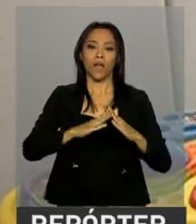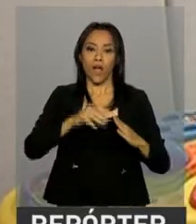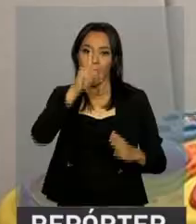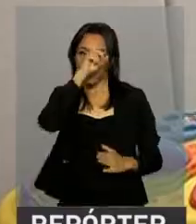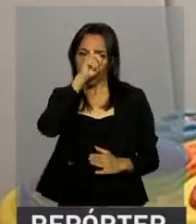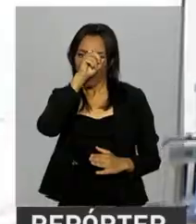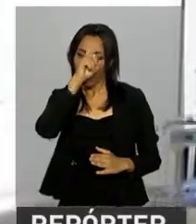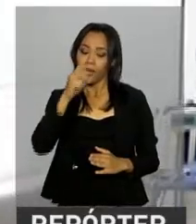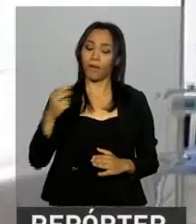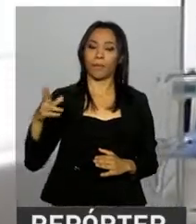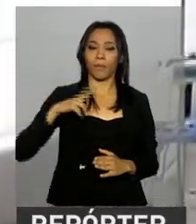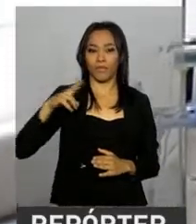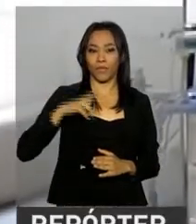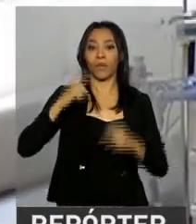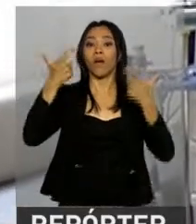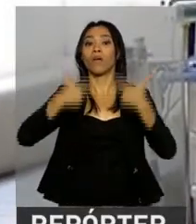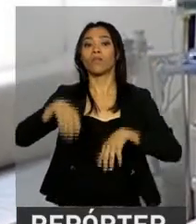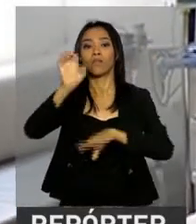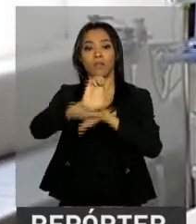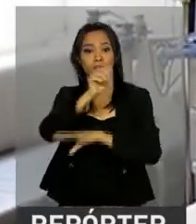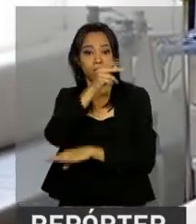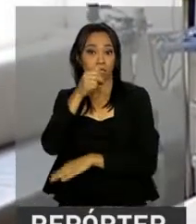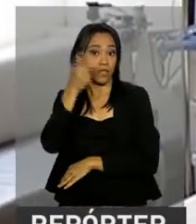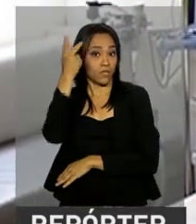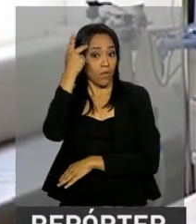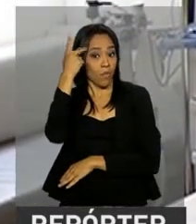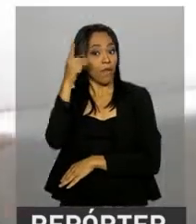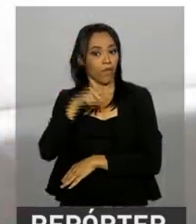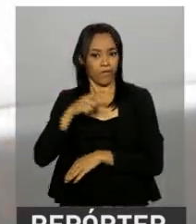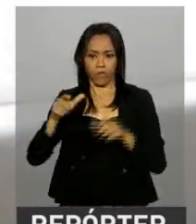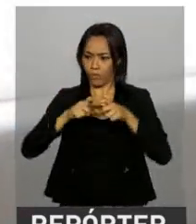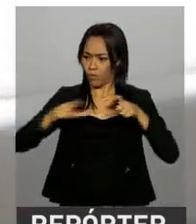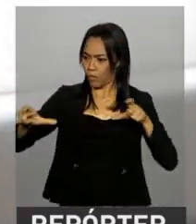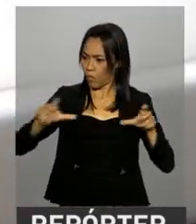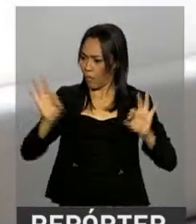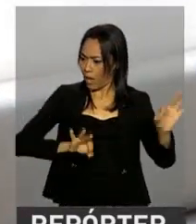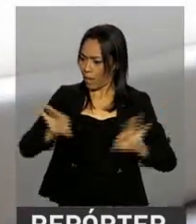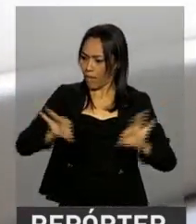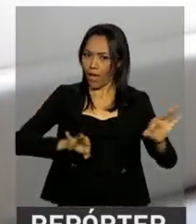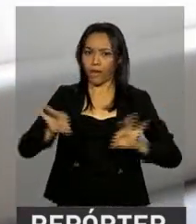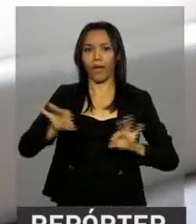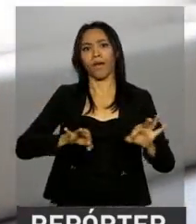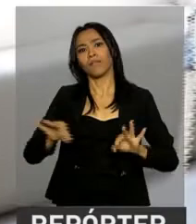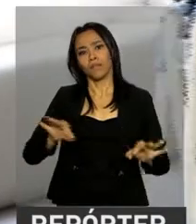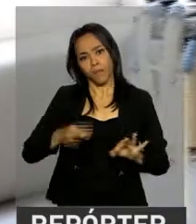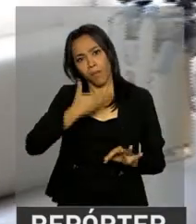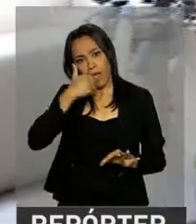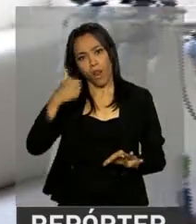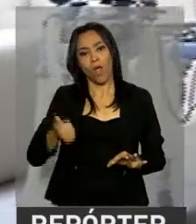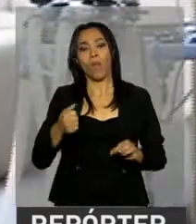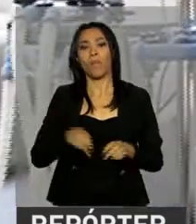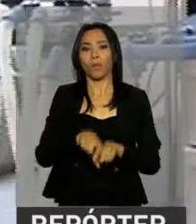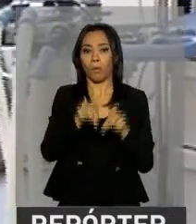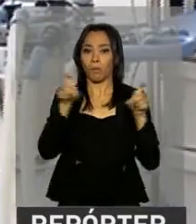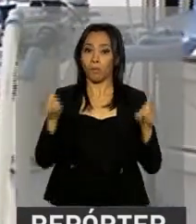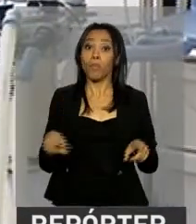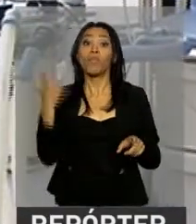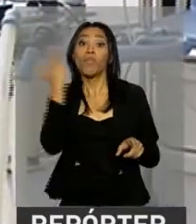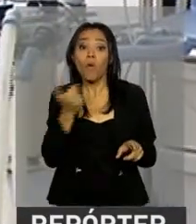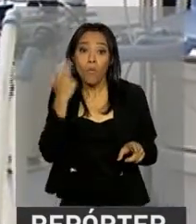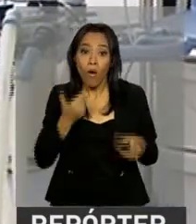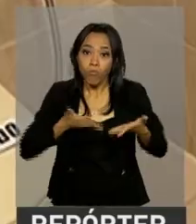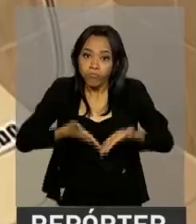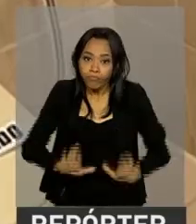paulista teve à disposição um quarto como e se preparado para a gestante que optam pelo parto normal com equipe de